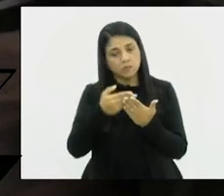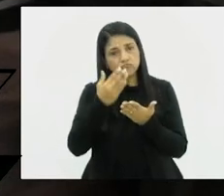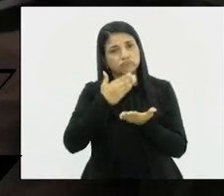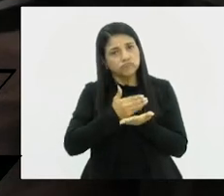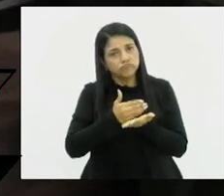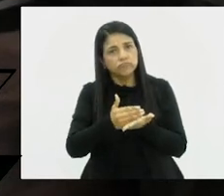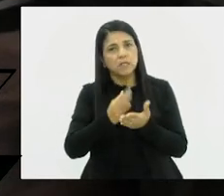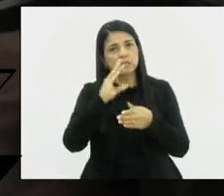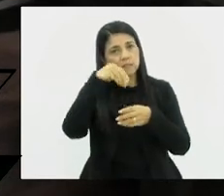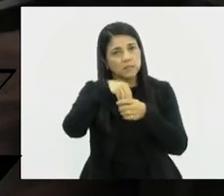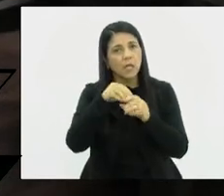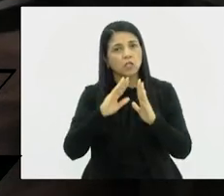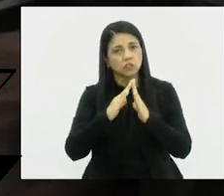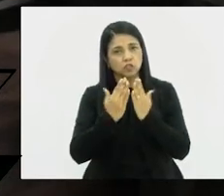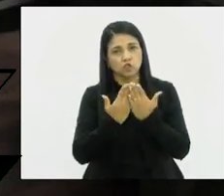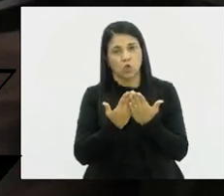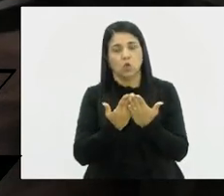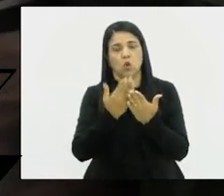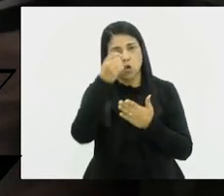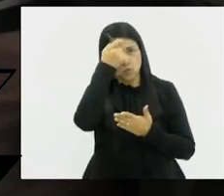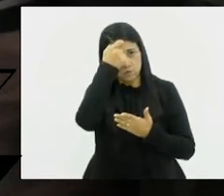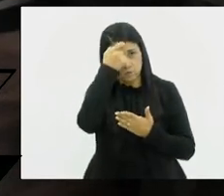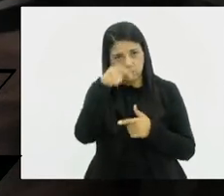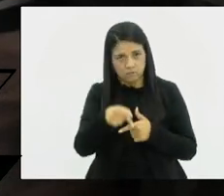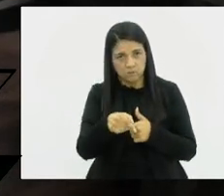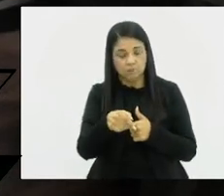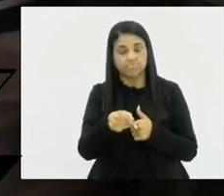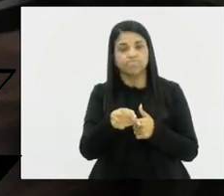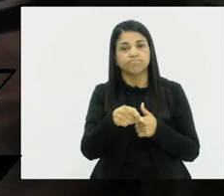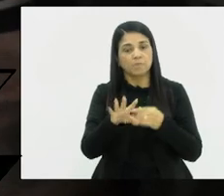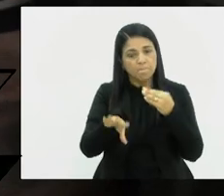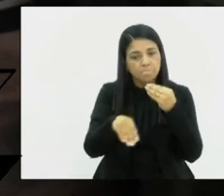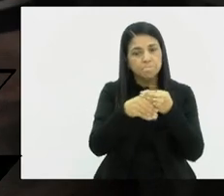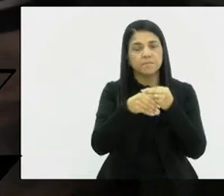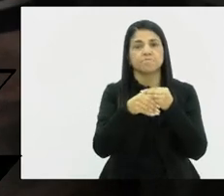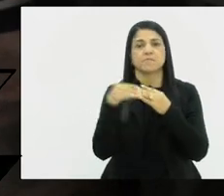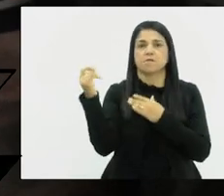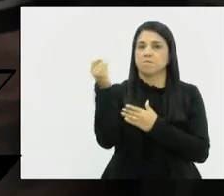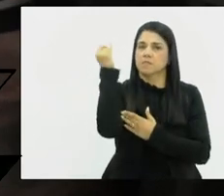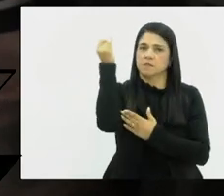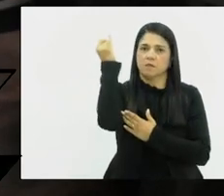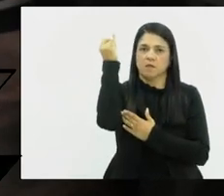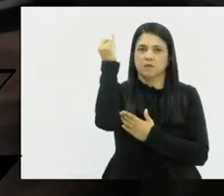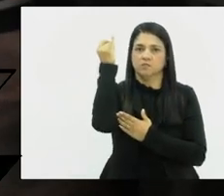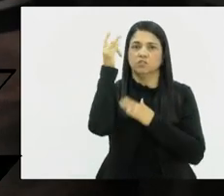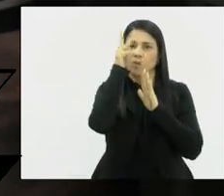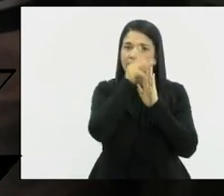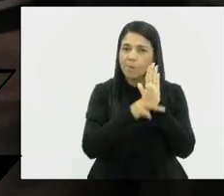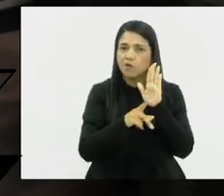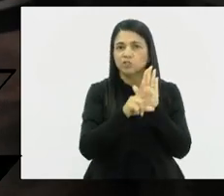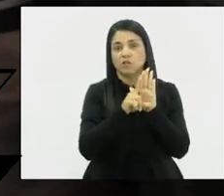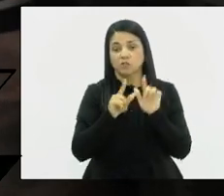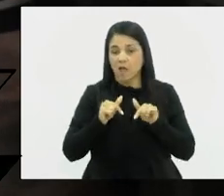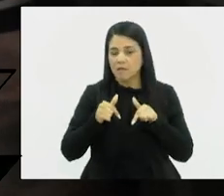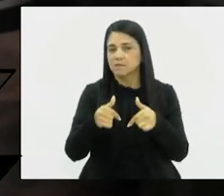ser importante para a gente poder acrescentar no nosso projeto de ação,